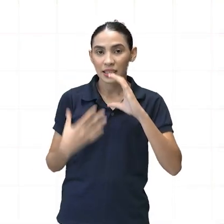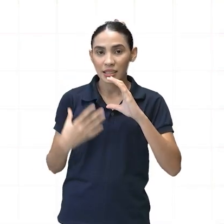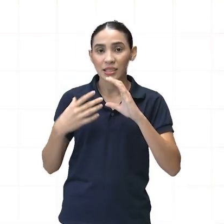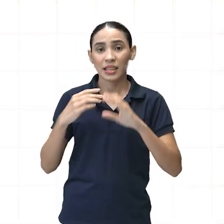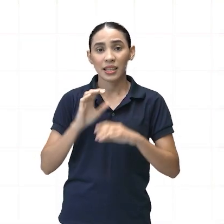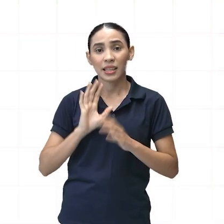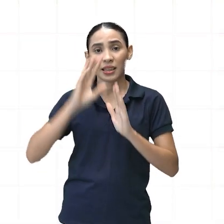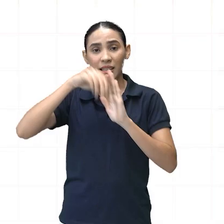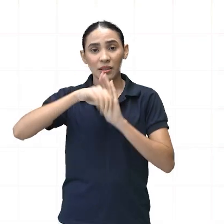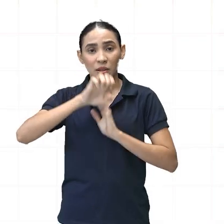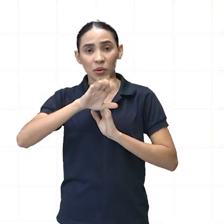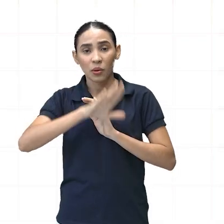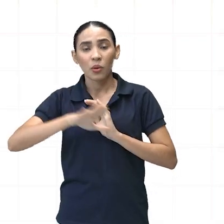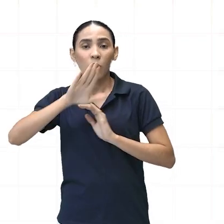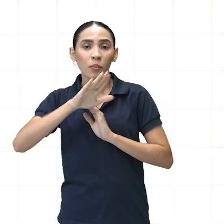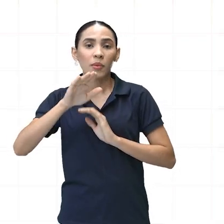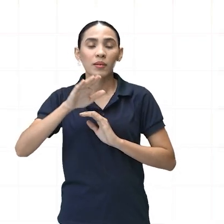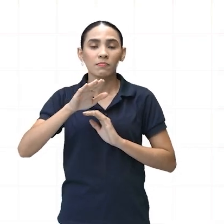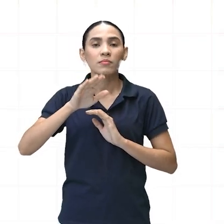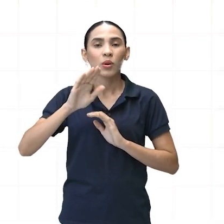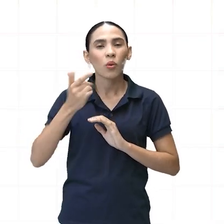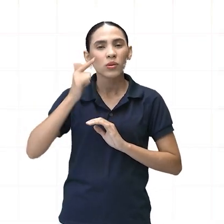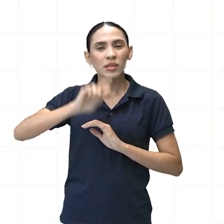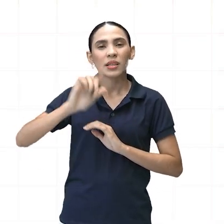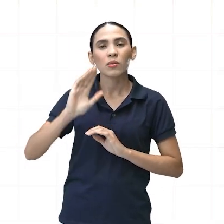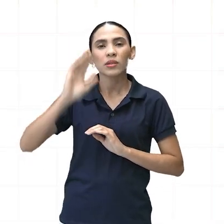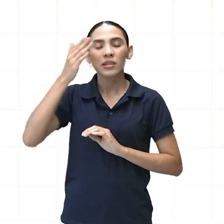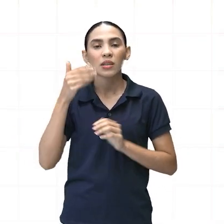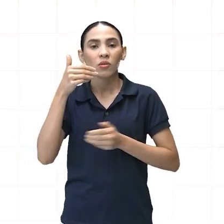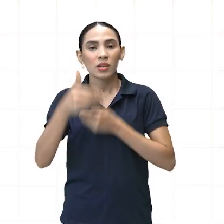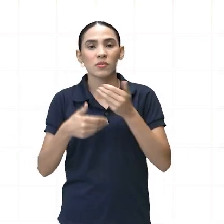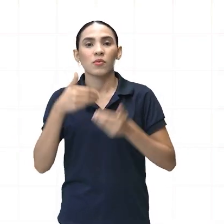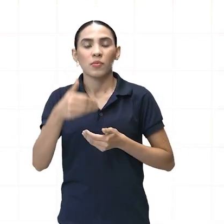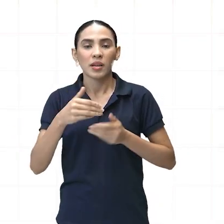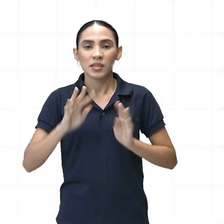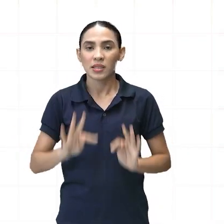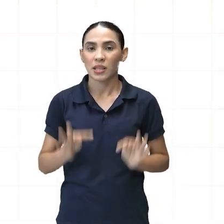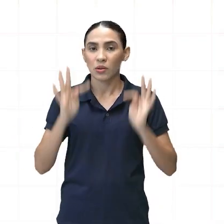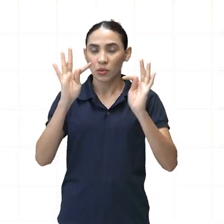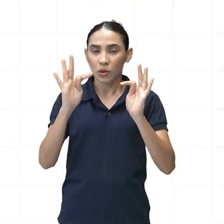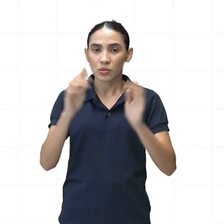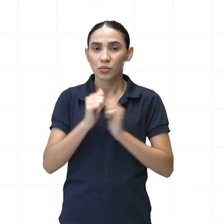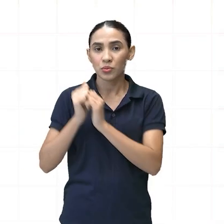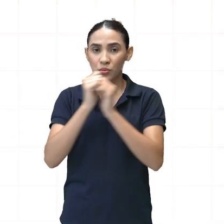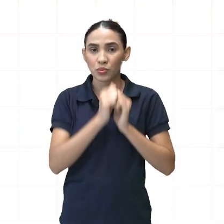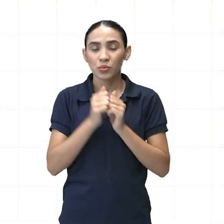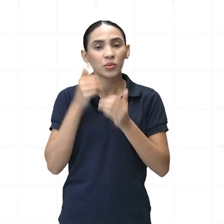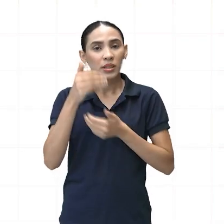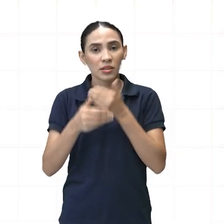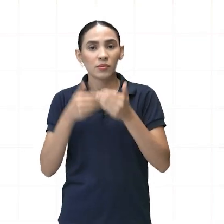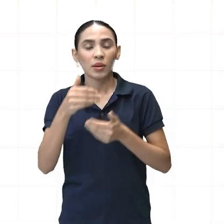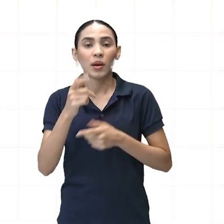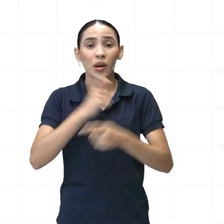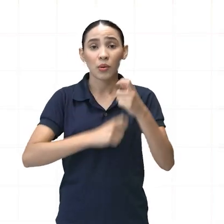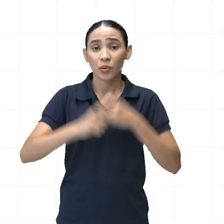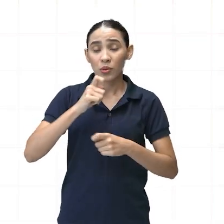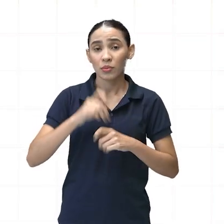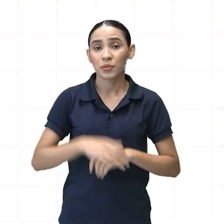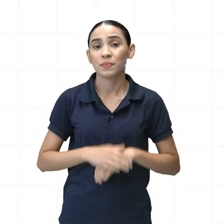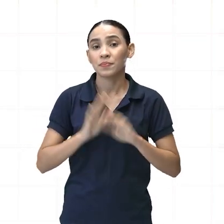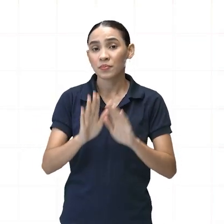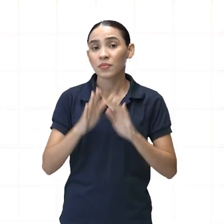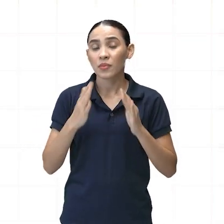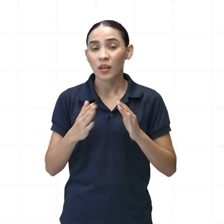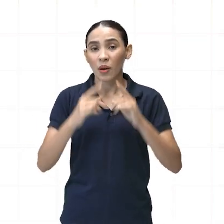na Europa para ocorrer, né, essa parte de desenvolvimento tecnológico junto com o desenvolvimento econômico?